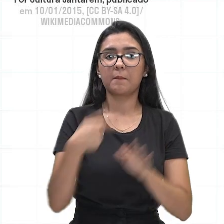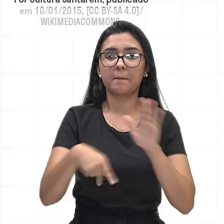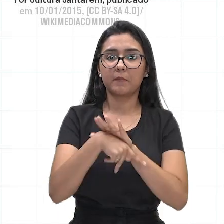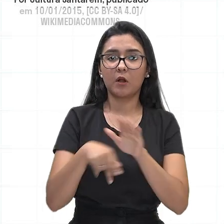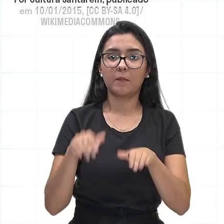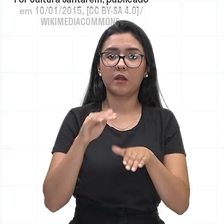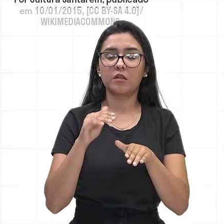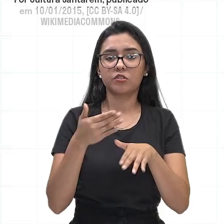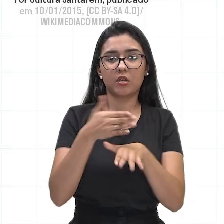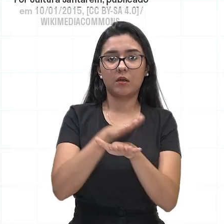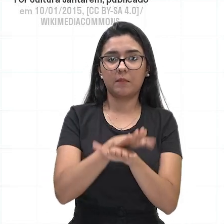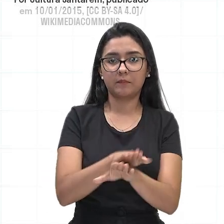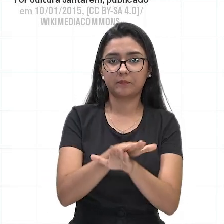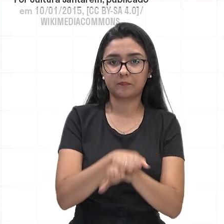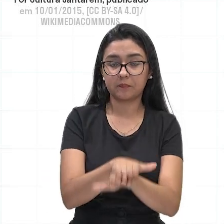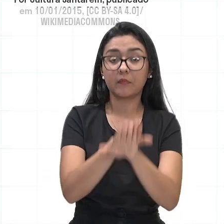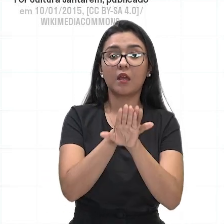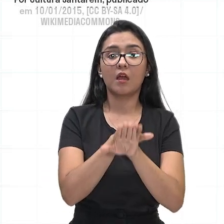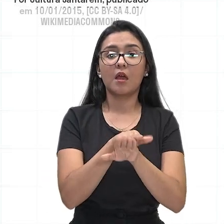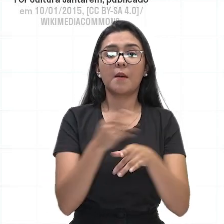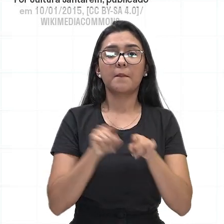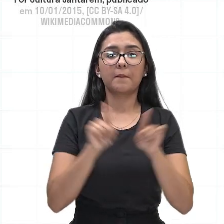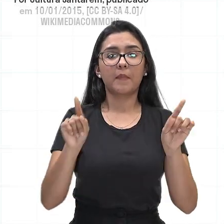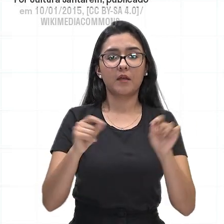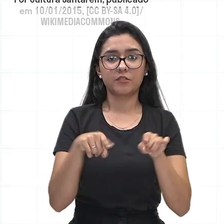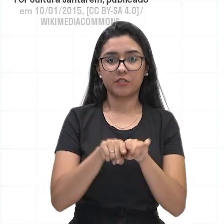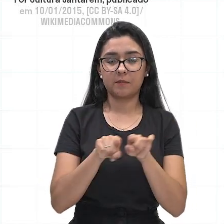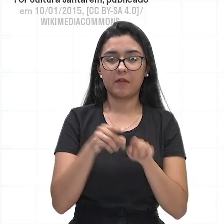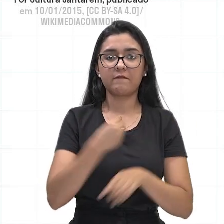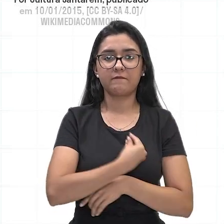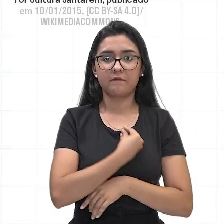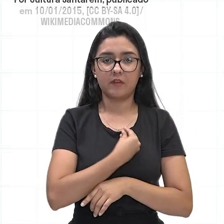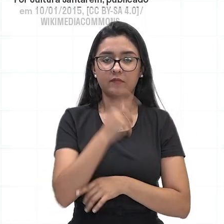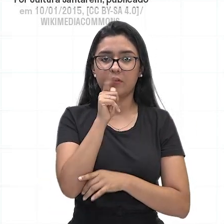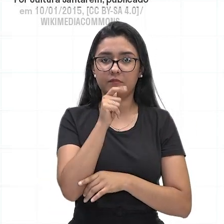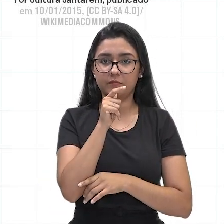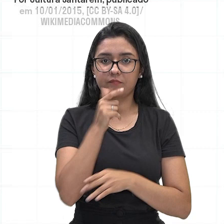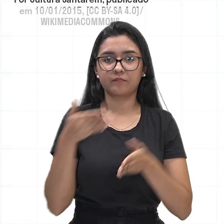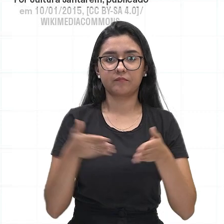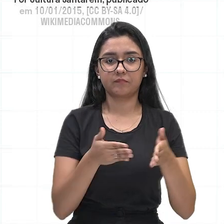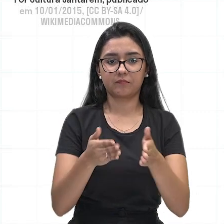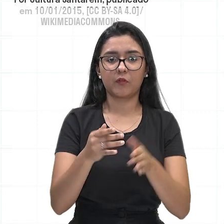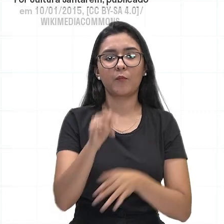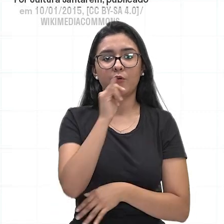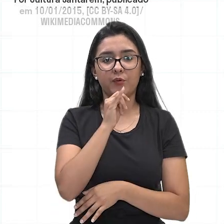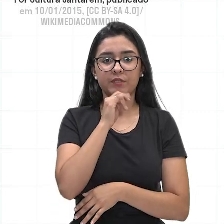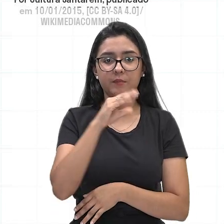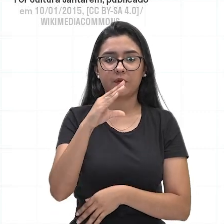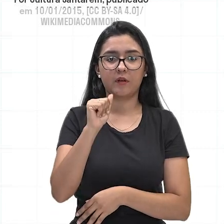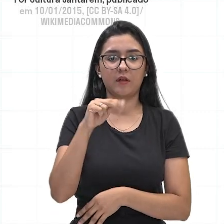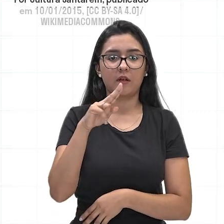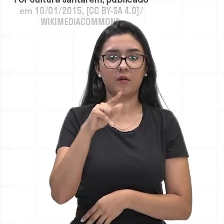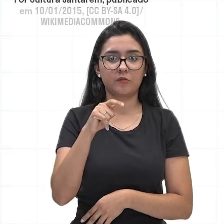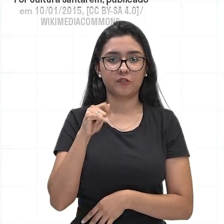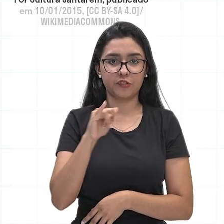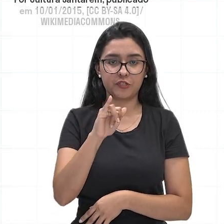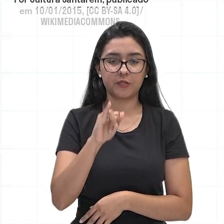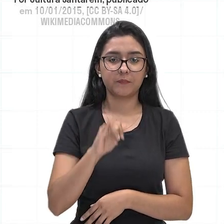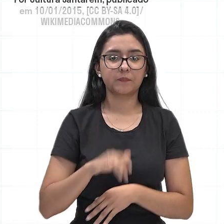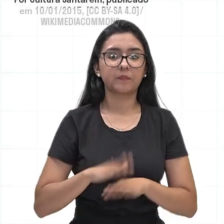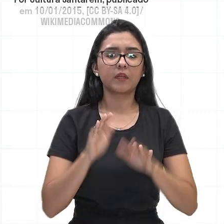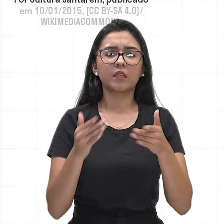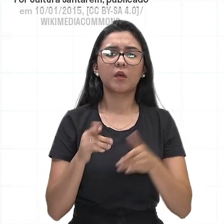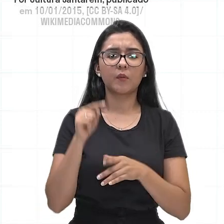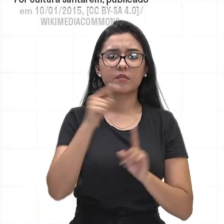de tartarugas marinhas, por exemplo. Mas eles também vivem em rios, como é o exemplo do nosso cauchy. E esse cauchy ele